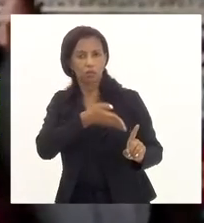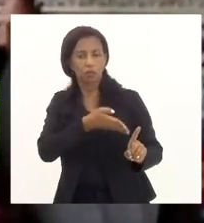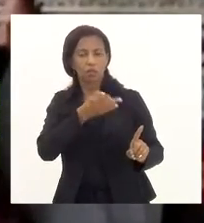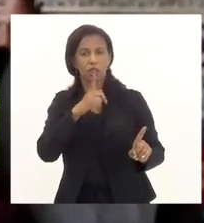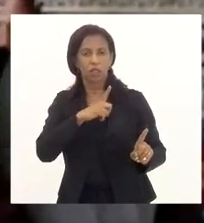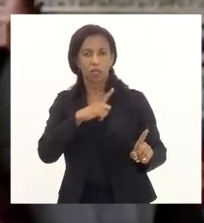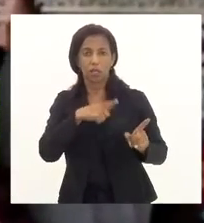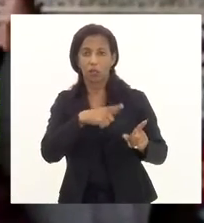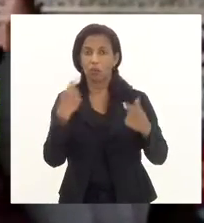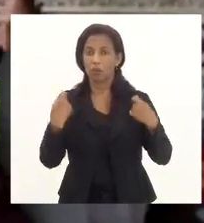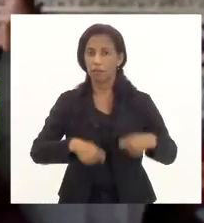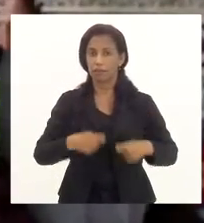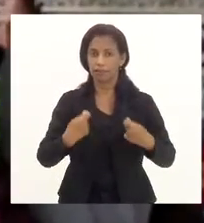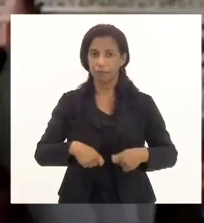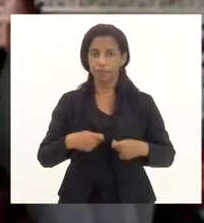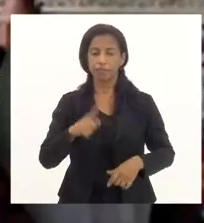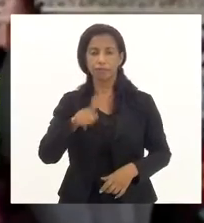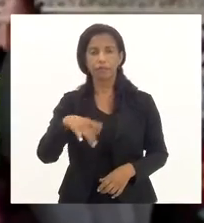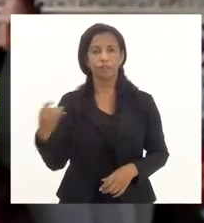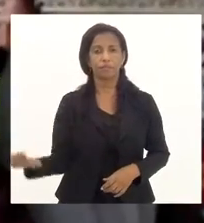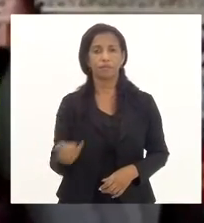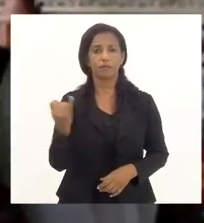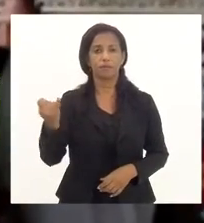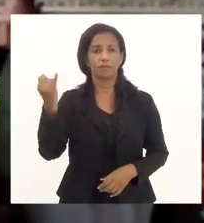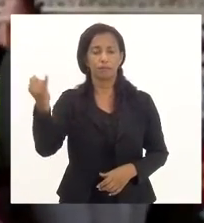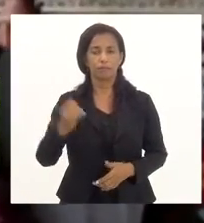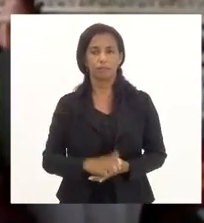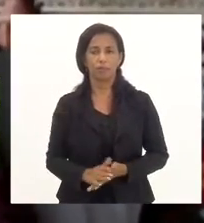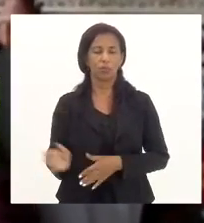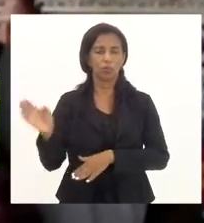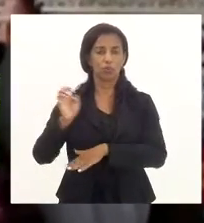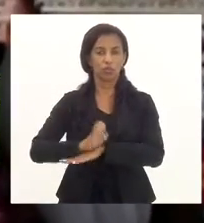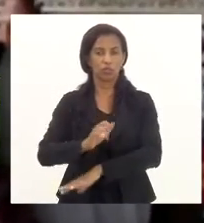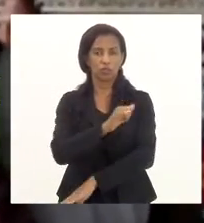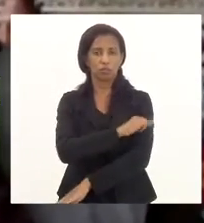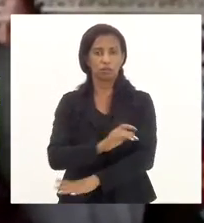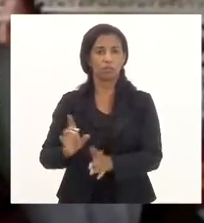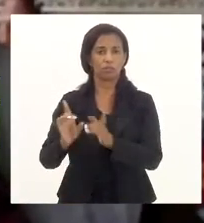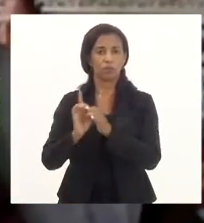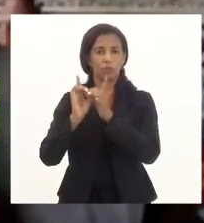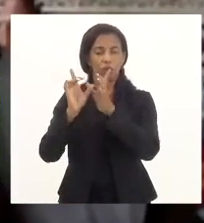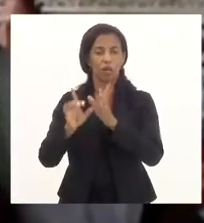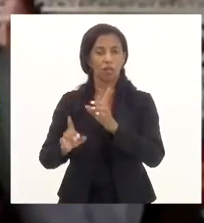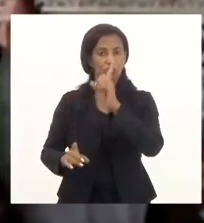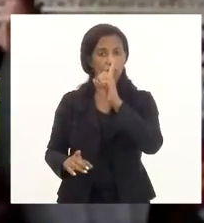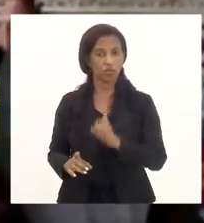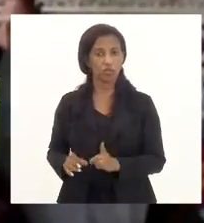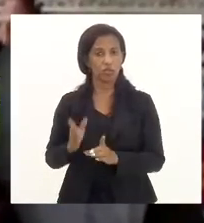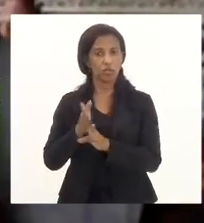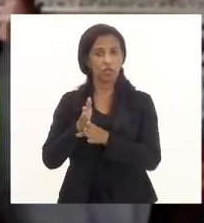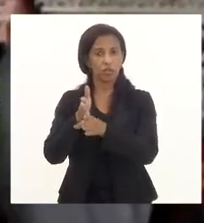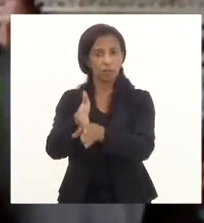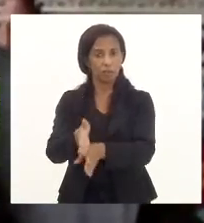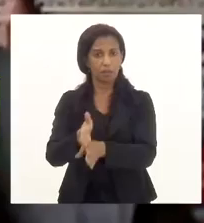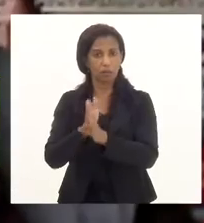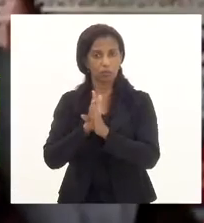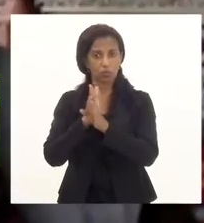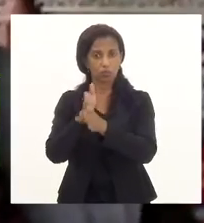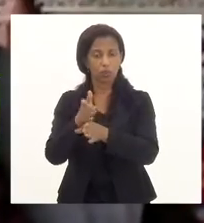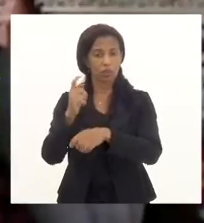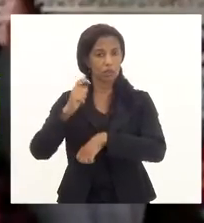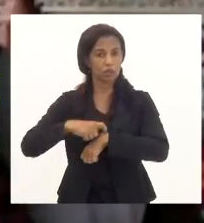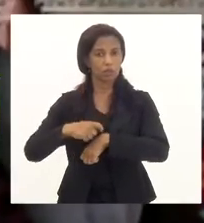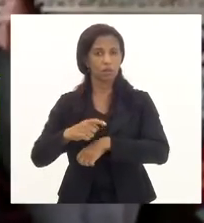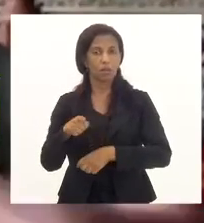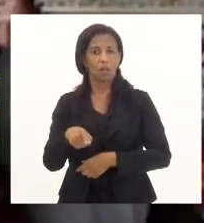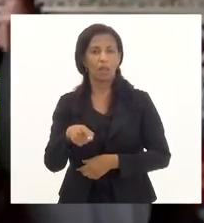que alma necessidade é importante é a premissa do Estado democrático de direito esse alinhamento inoportuna neste